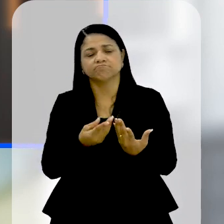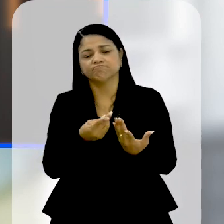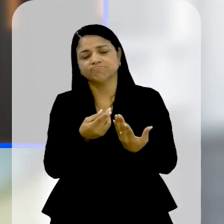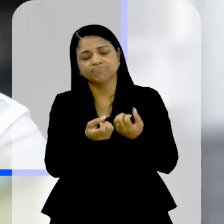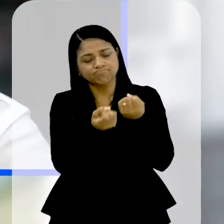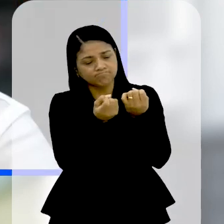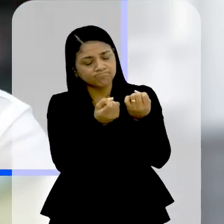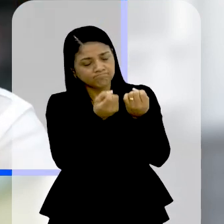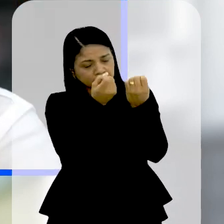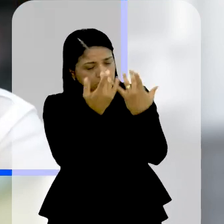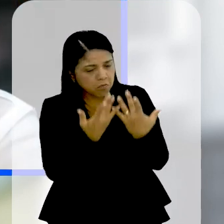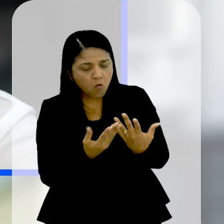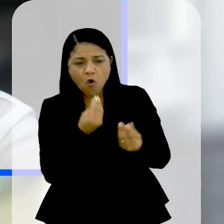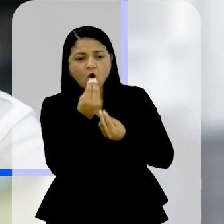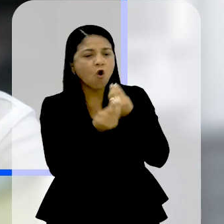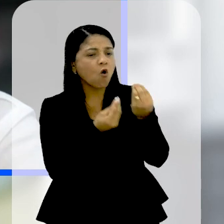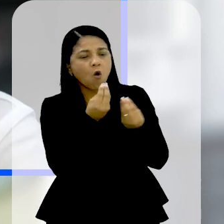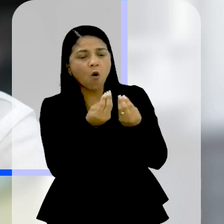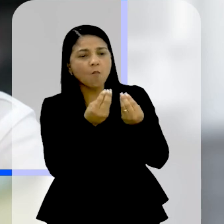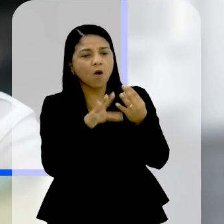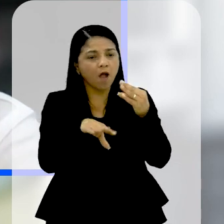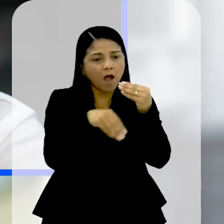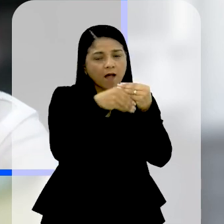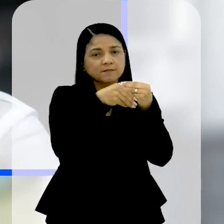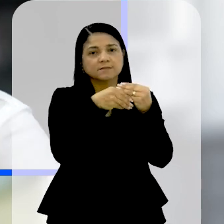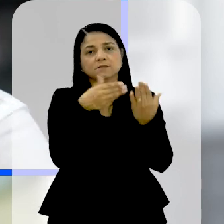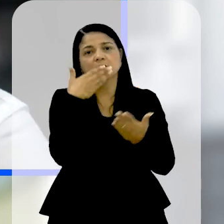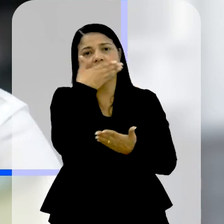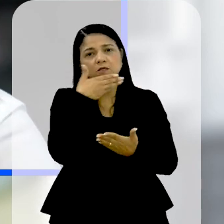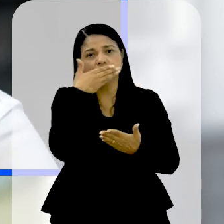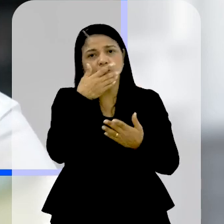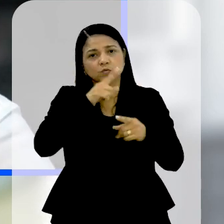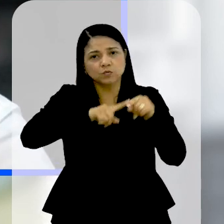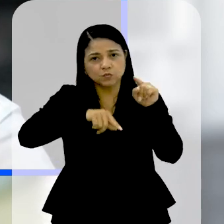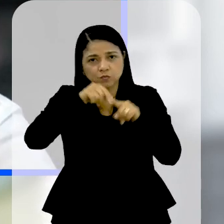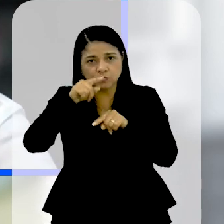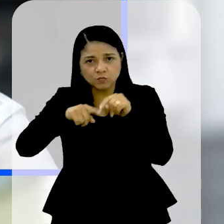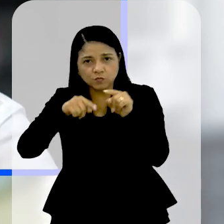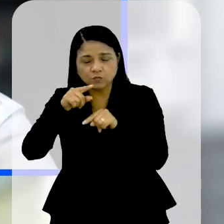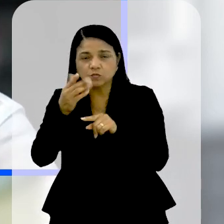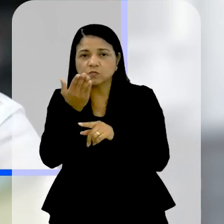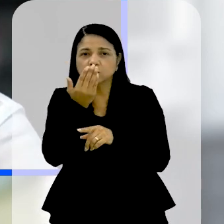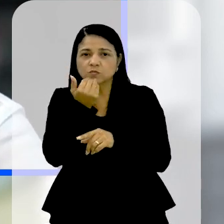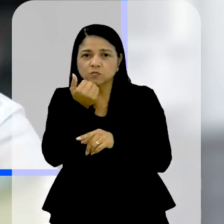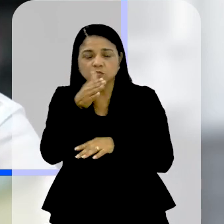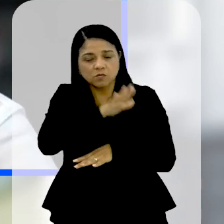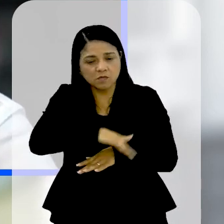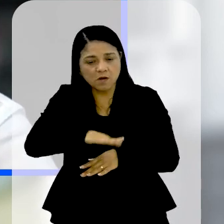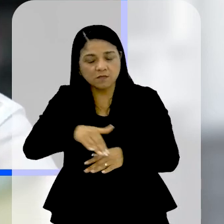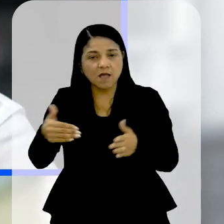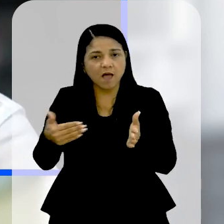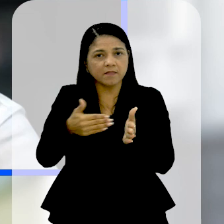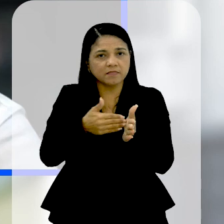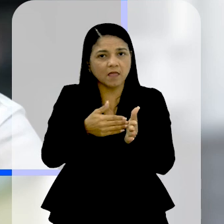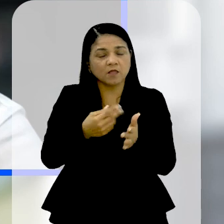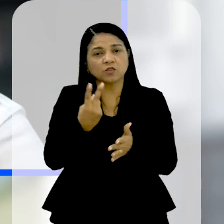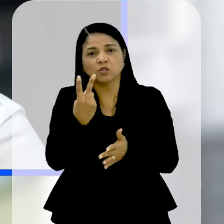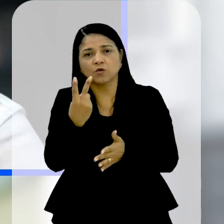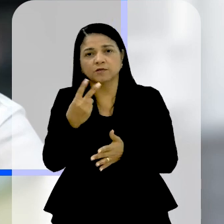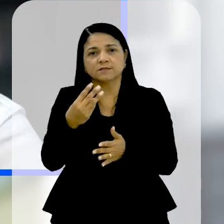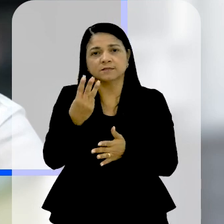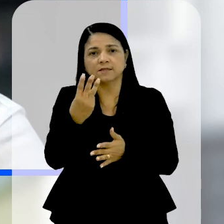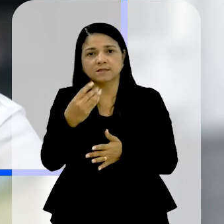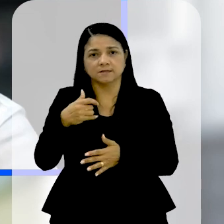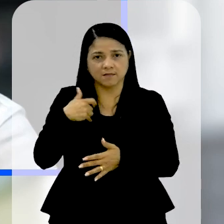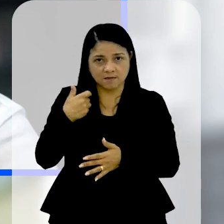para a gente de que maneira, com essa adição de açúcar nos produtos que são consumidos até 2 ou